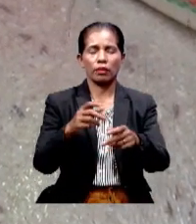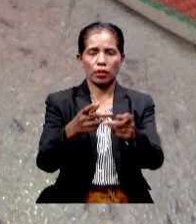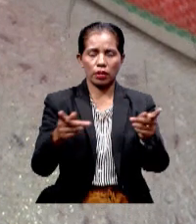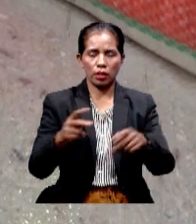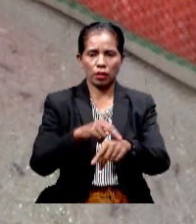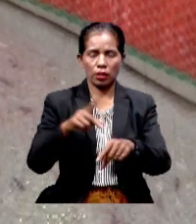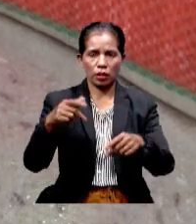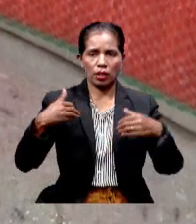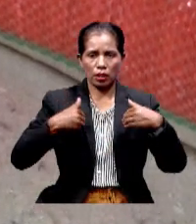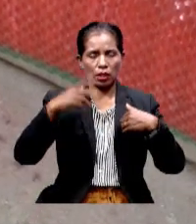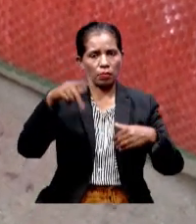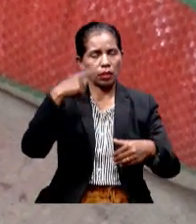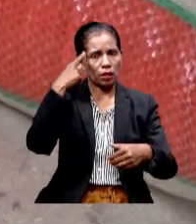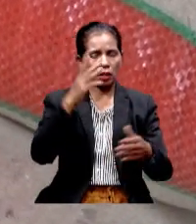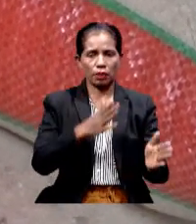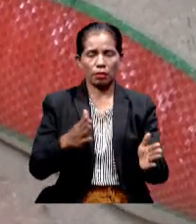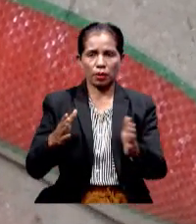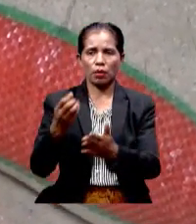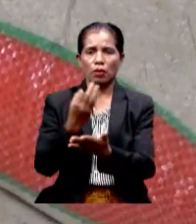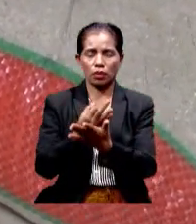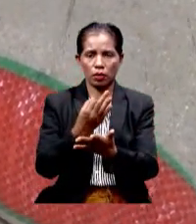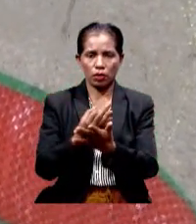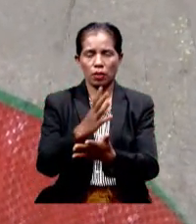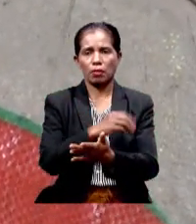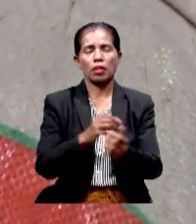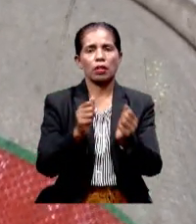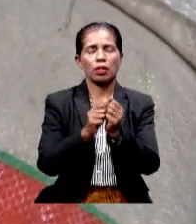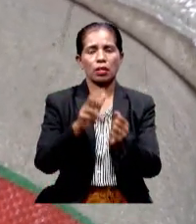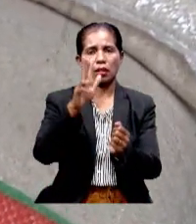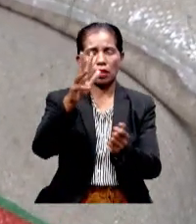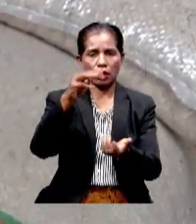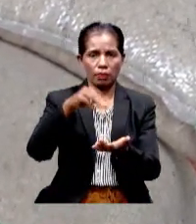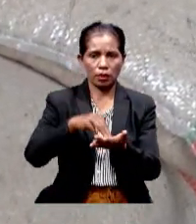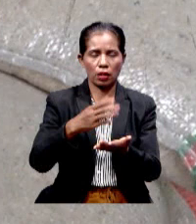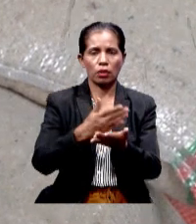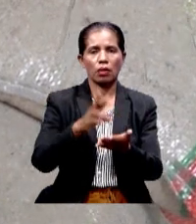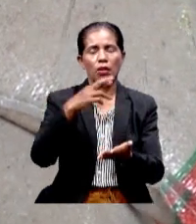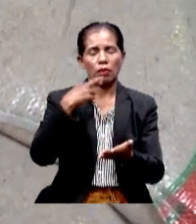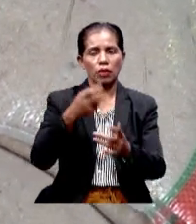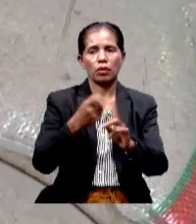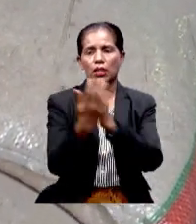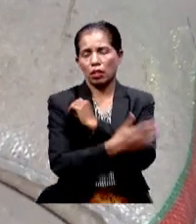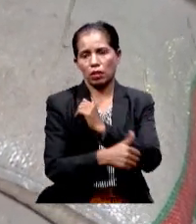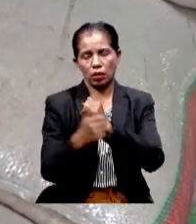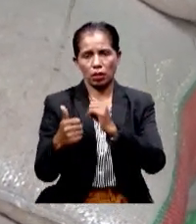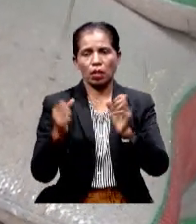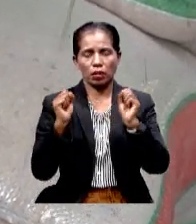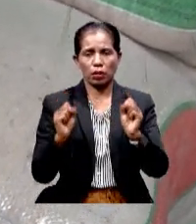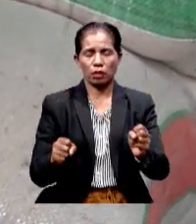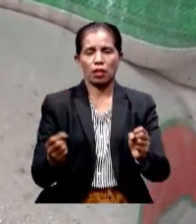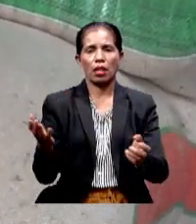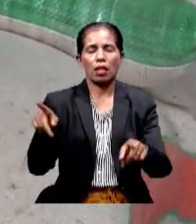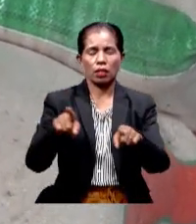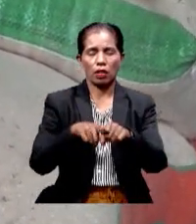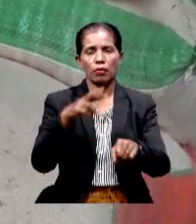e a ona política ato prepara orçamento to controlo, ho de compras tão fos ho sira ilhur, ho de normaliza ricas